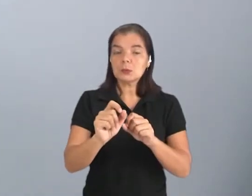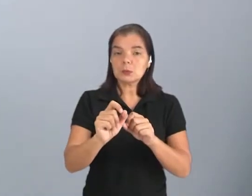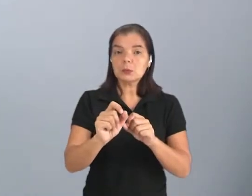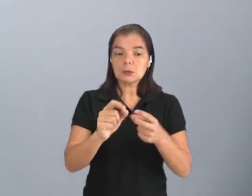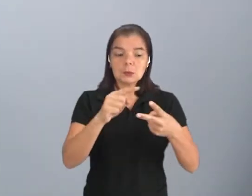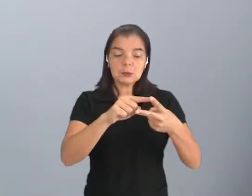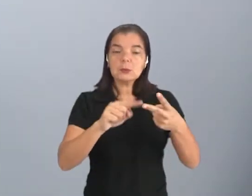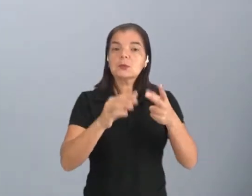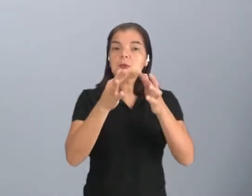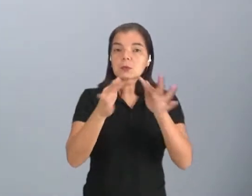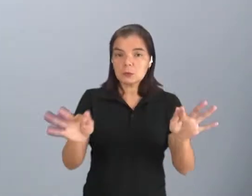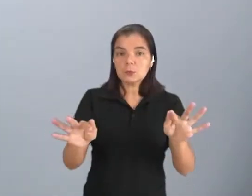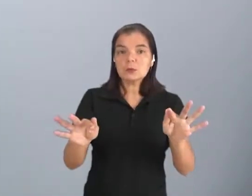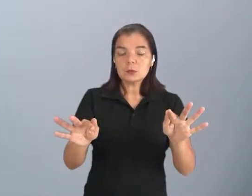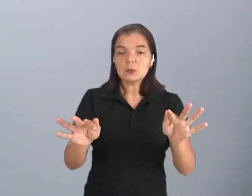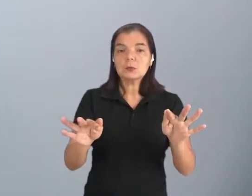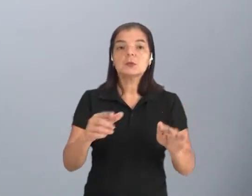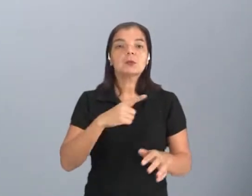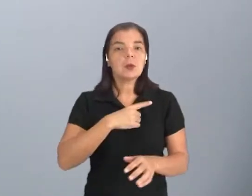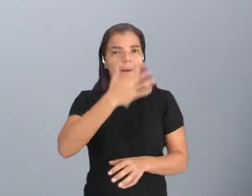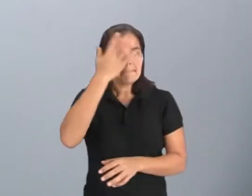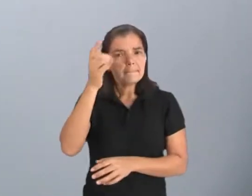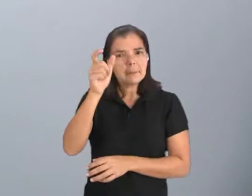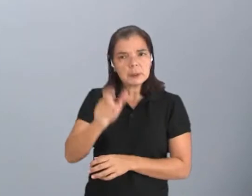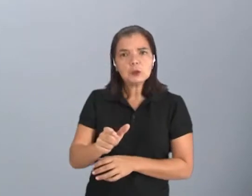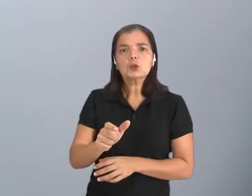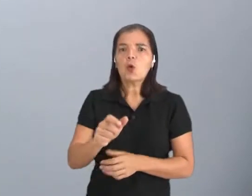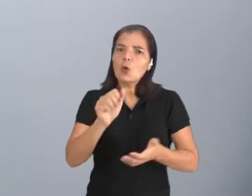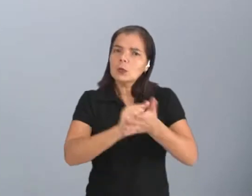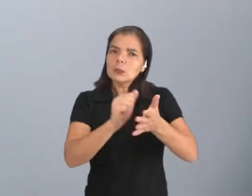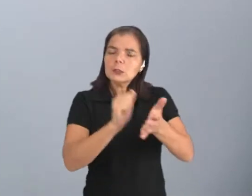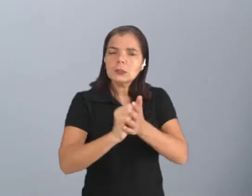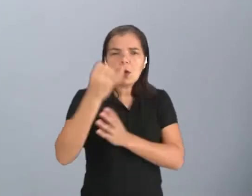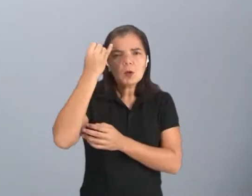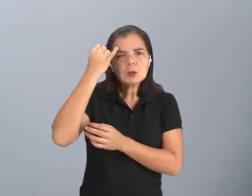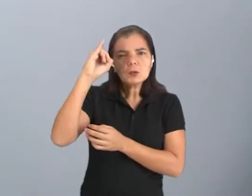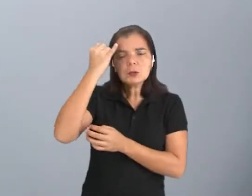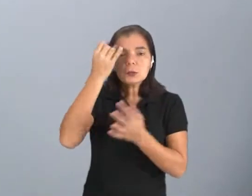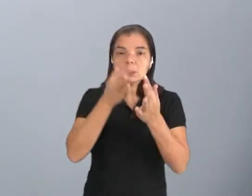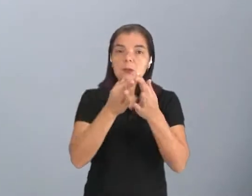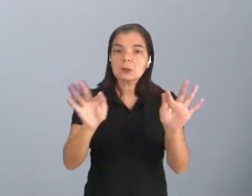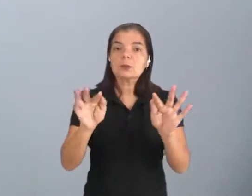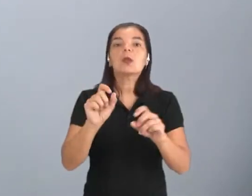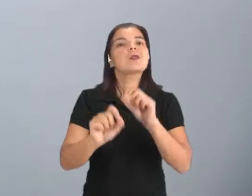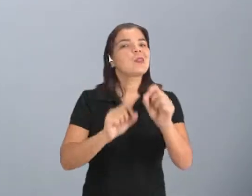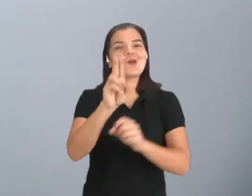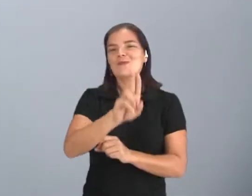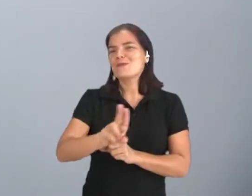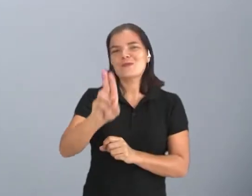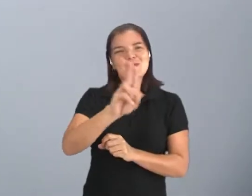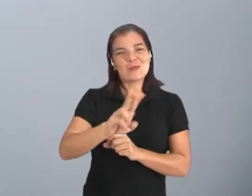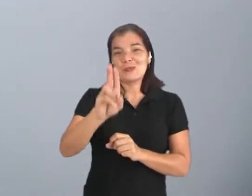essas duas frases ali, quando a pessoa que fez a campanha, ela idealizou aquelas frases, ela não usou